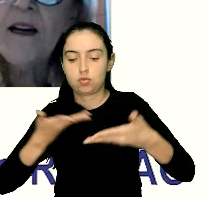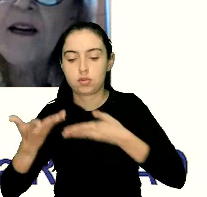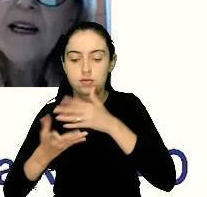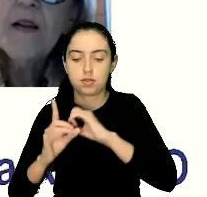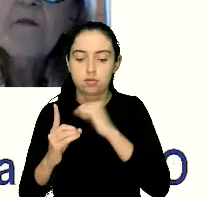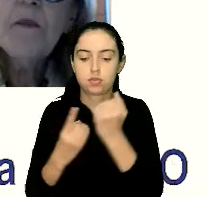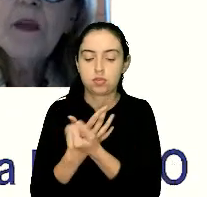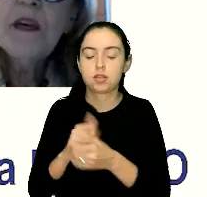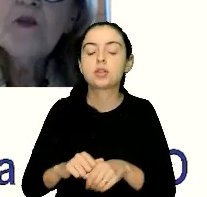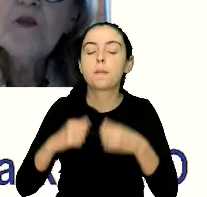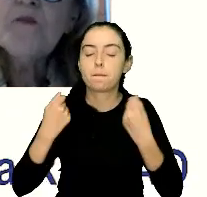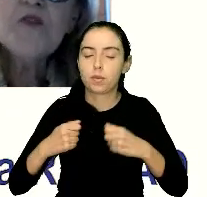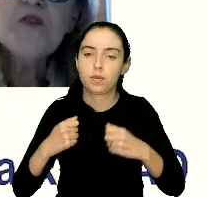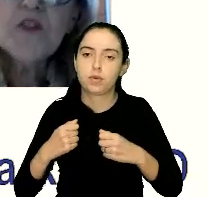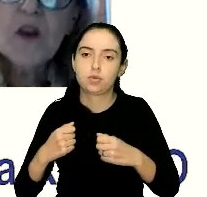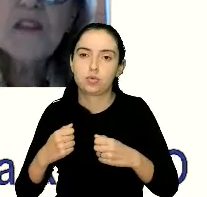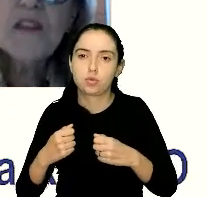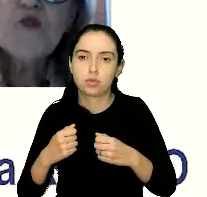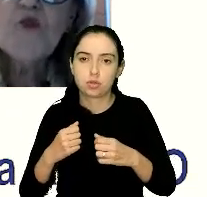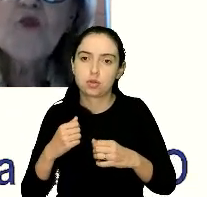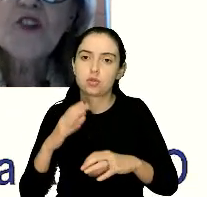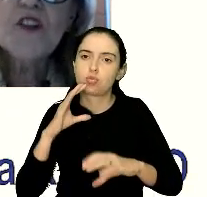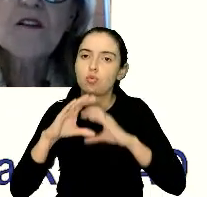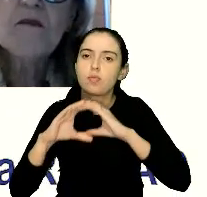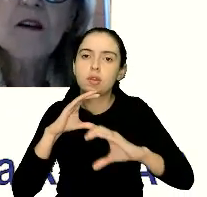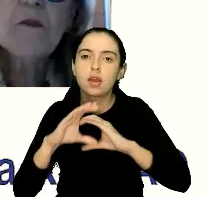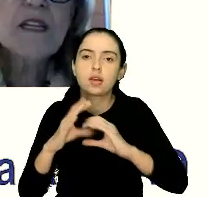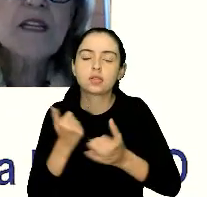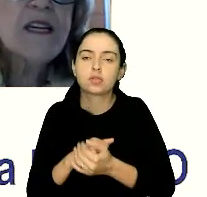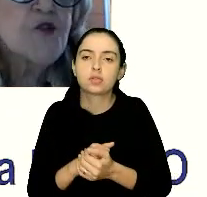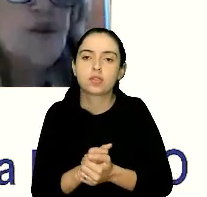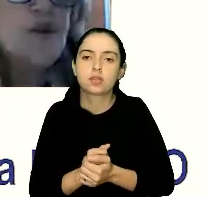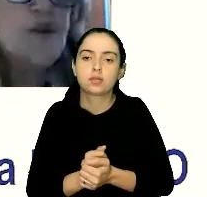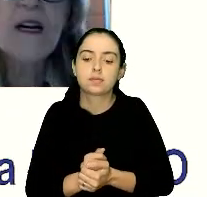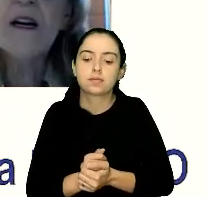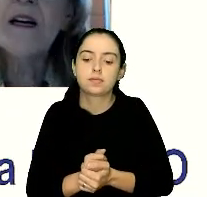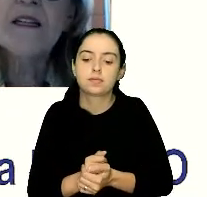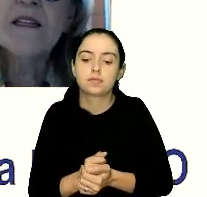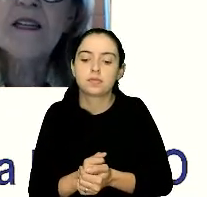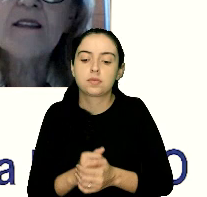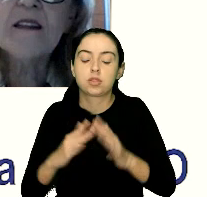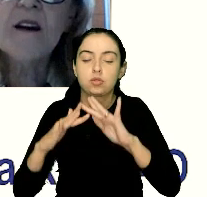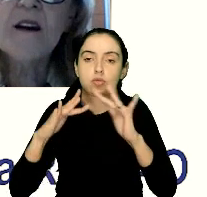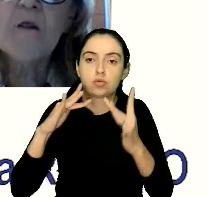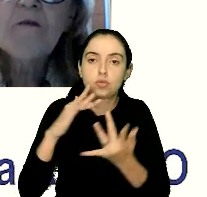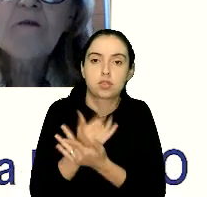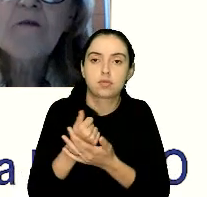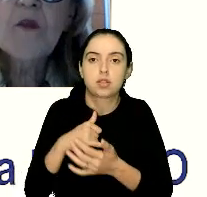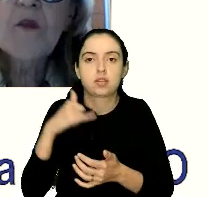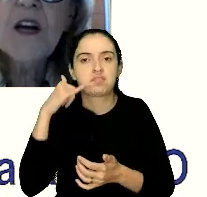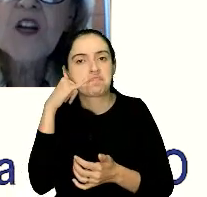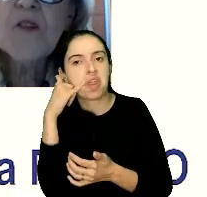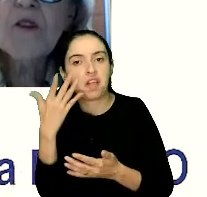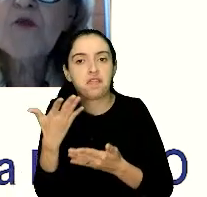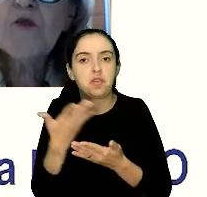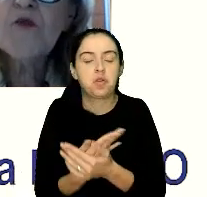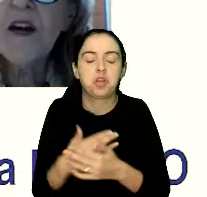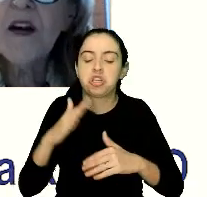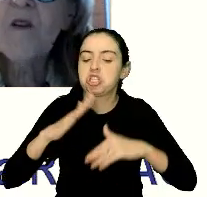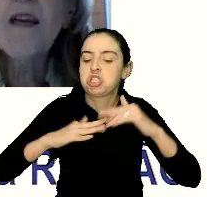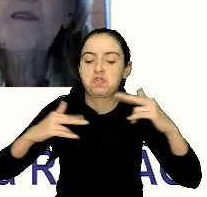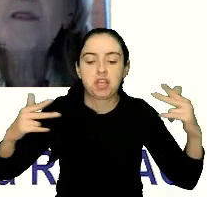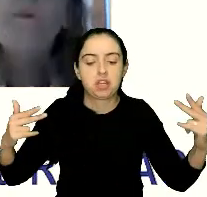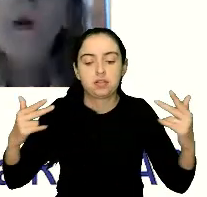pode se dar pelos meios que nós temos hoje, né? Pelas redes sociais, etc. e tal. Então, o